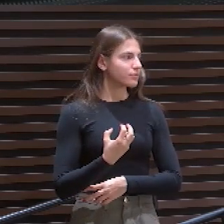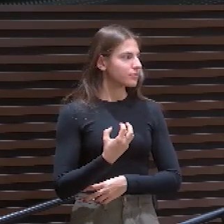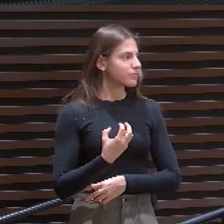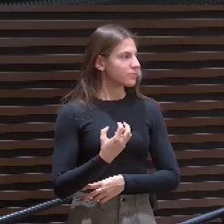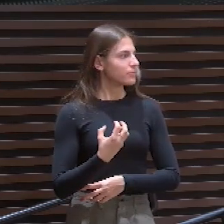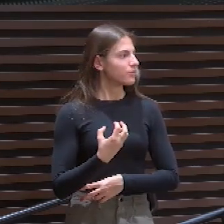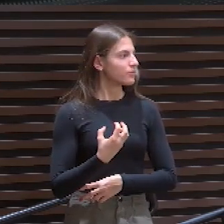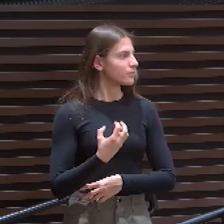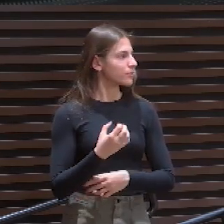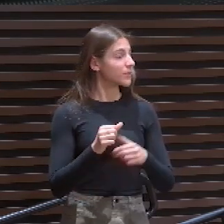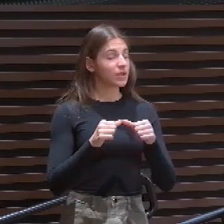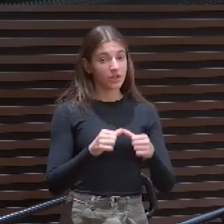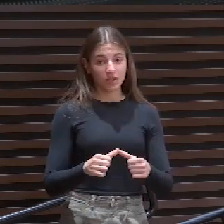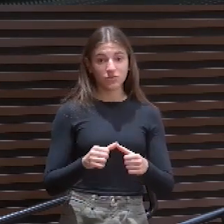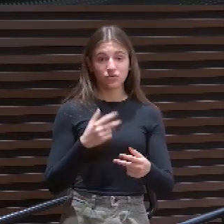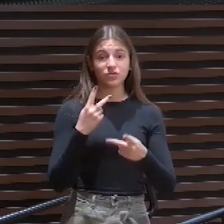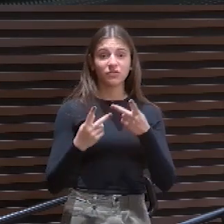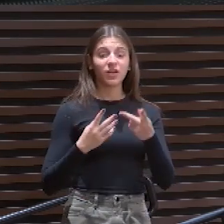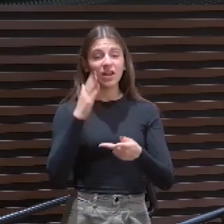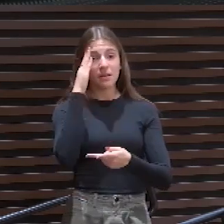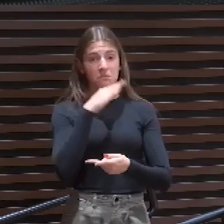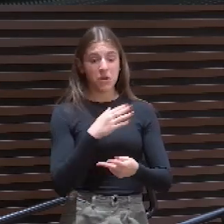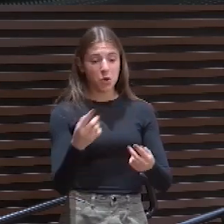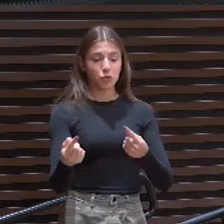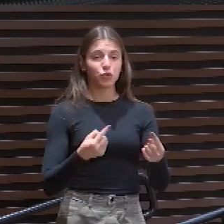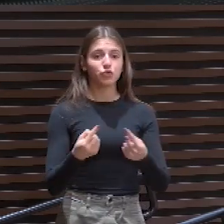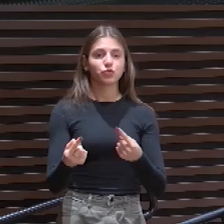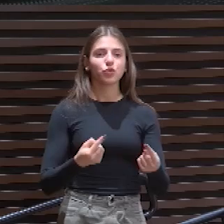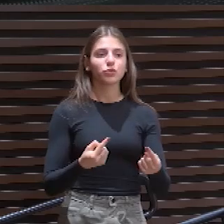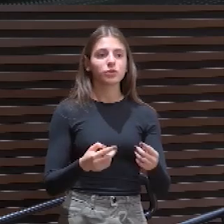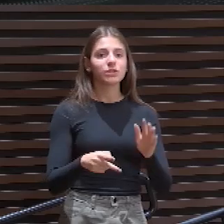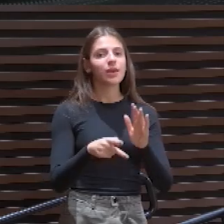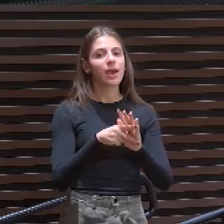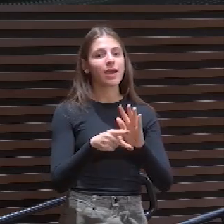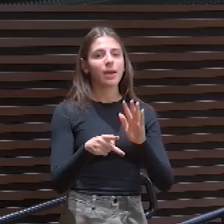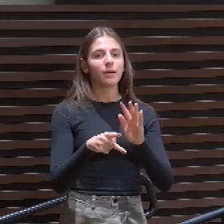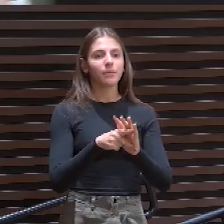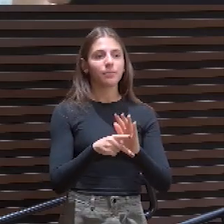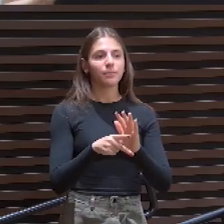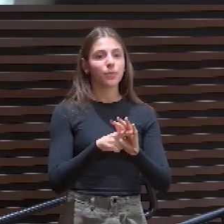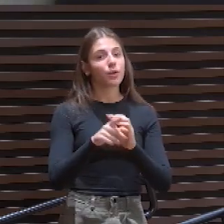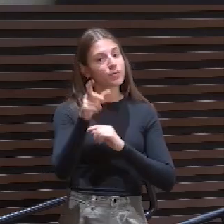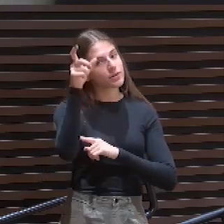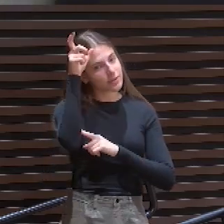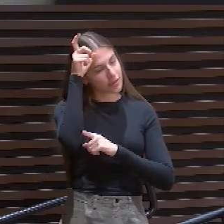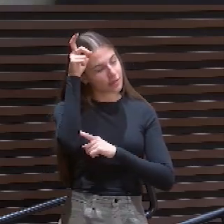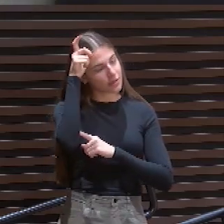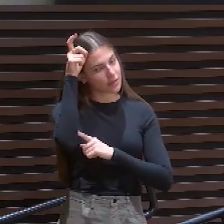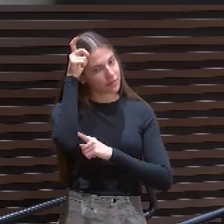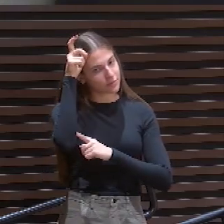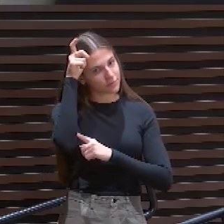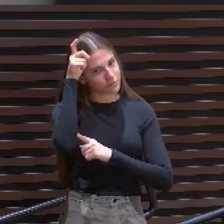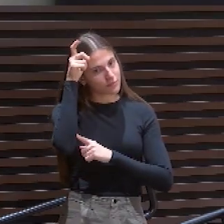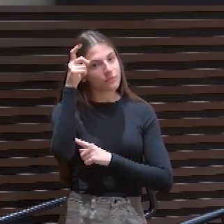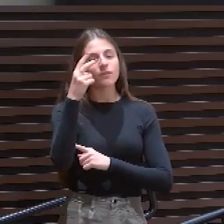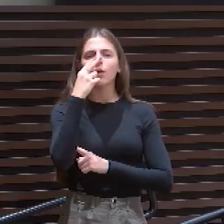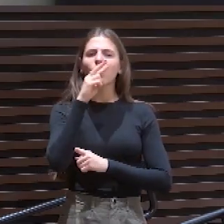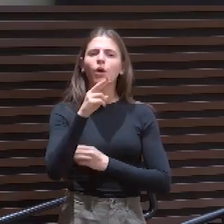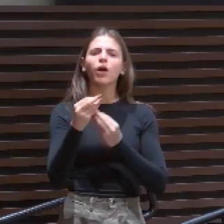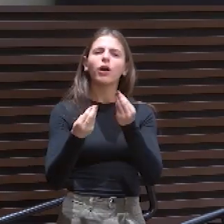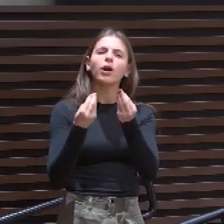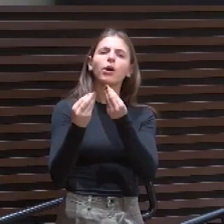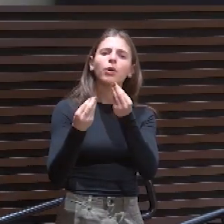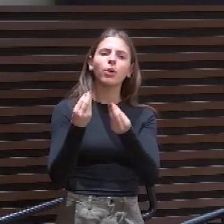Isso de falar mal dos outros é próprio de quem? Do diabo. Olha como é que